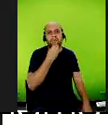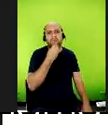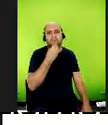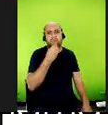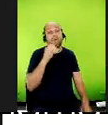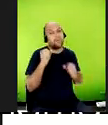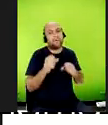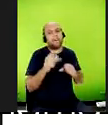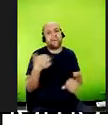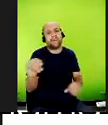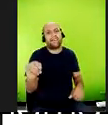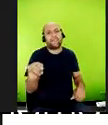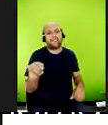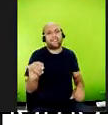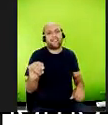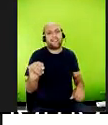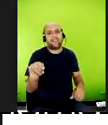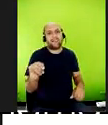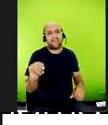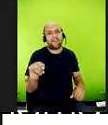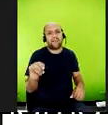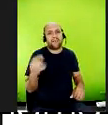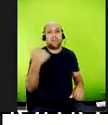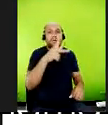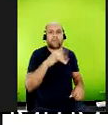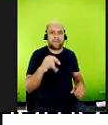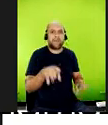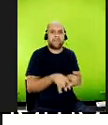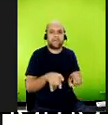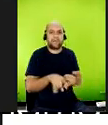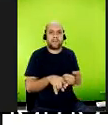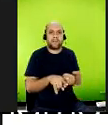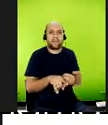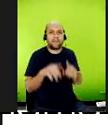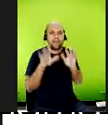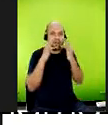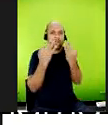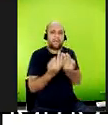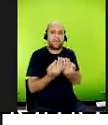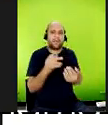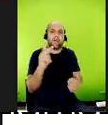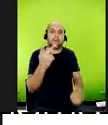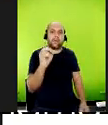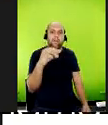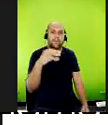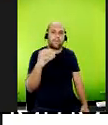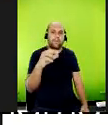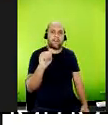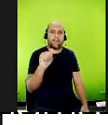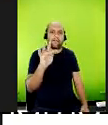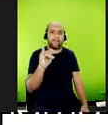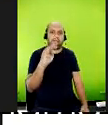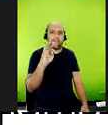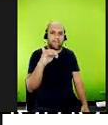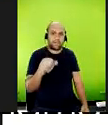pode ser pai também foi um pai morreu não pode ser o teu pai não uma família uma afetiva alguém pensou nisso e a mãe não pode ser a